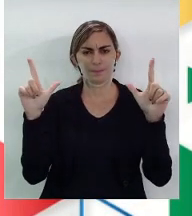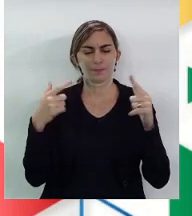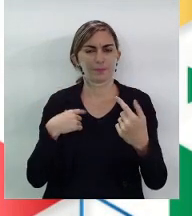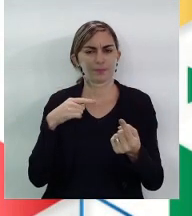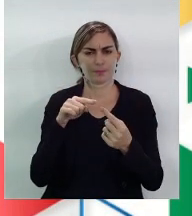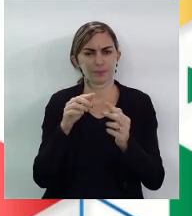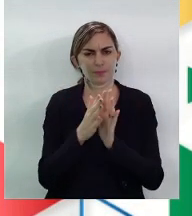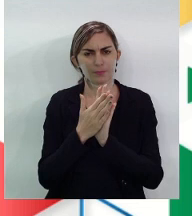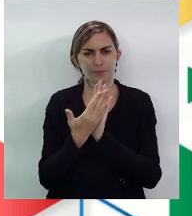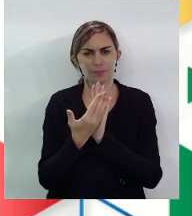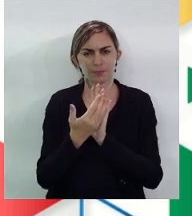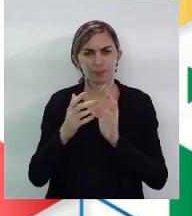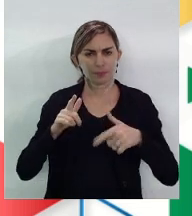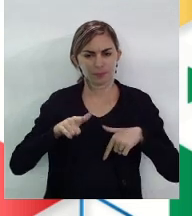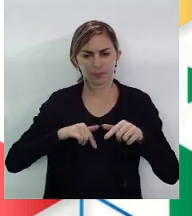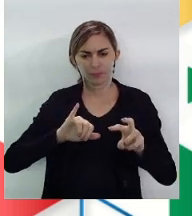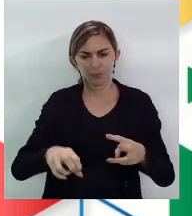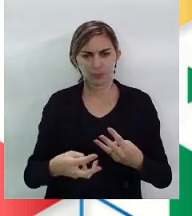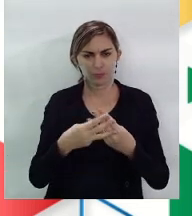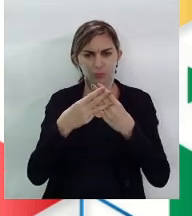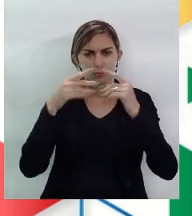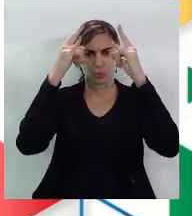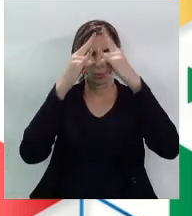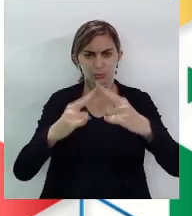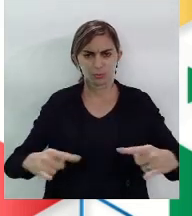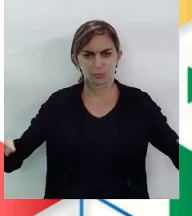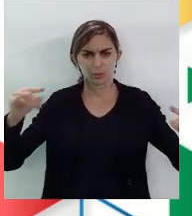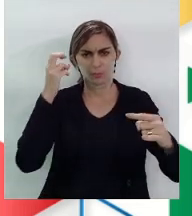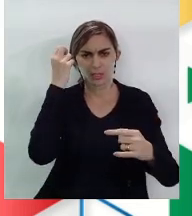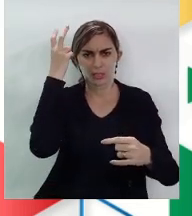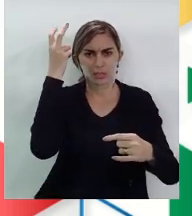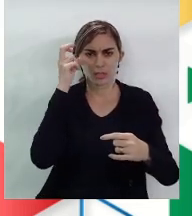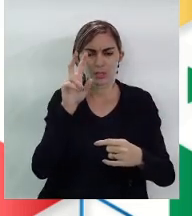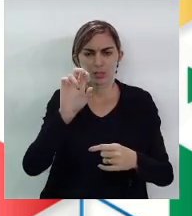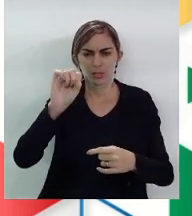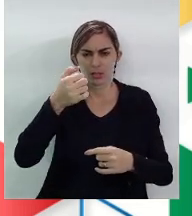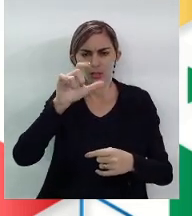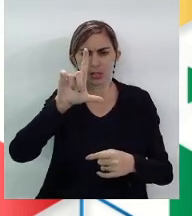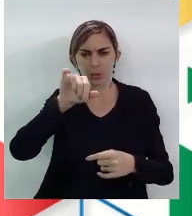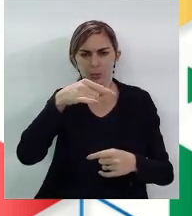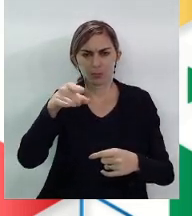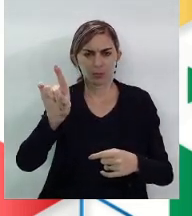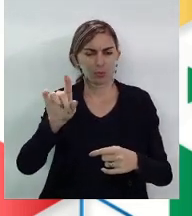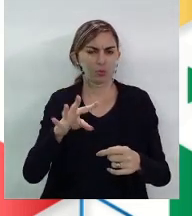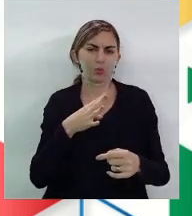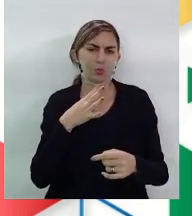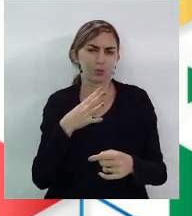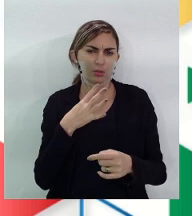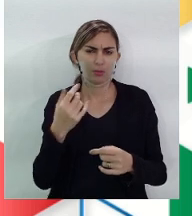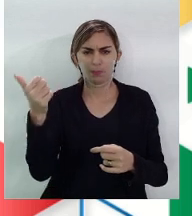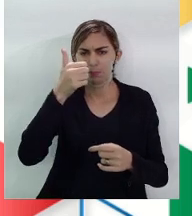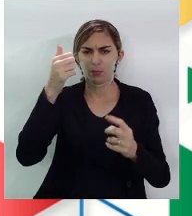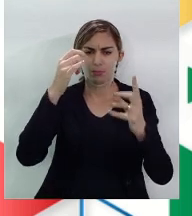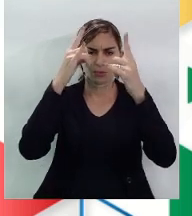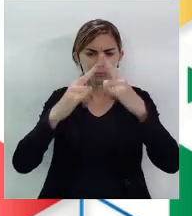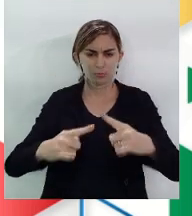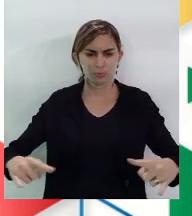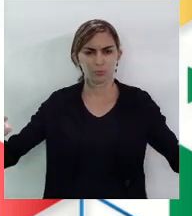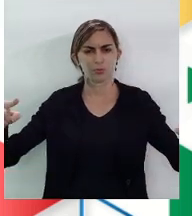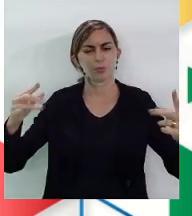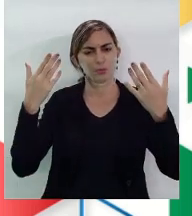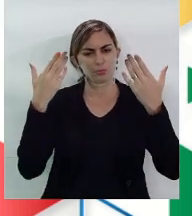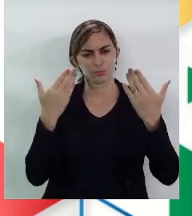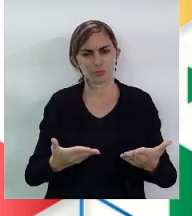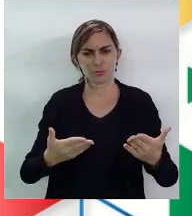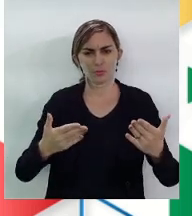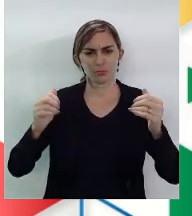com a Bíblia hebraica, o Templo de Salomão, o templo também conhecido como Primeiro Templo, foi o